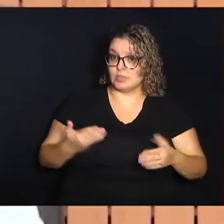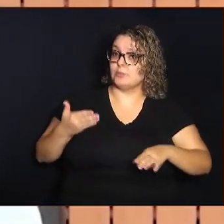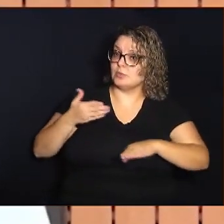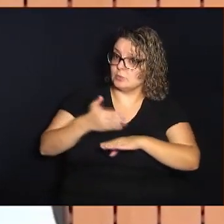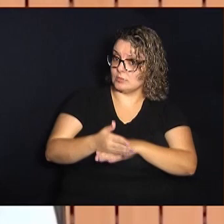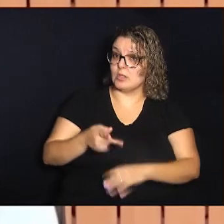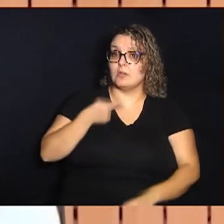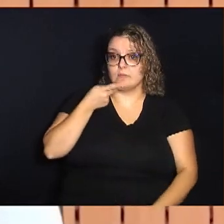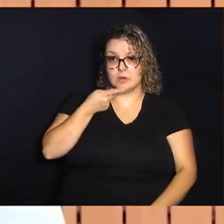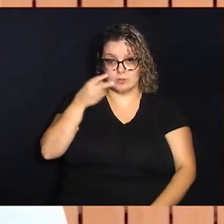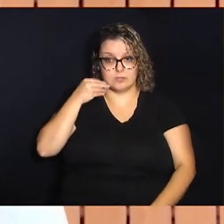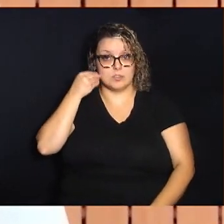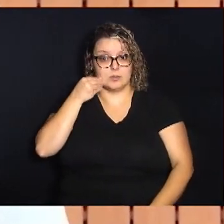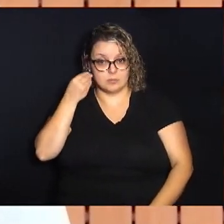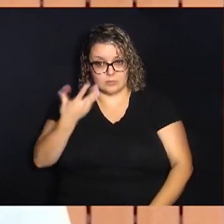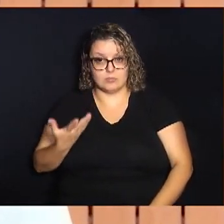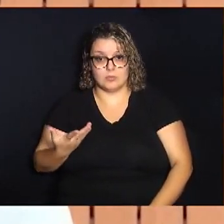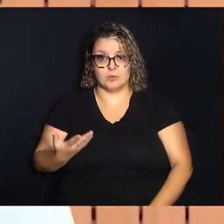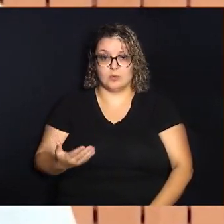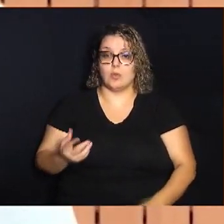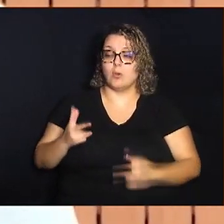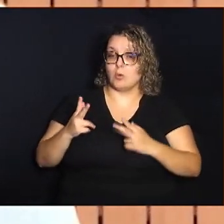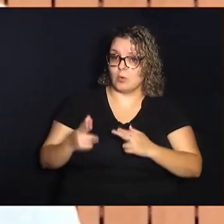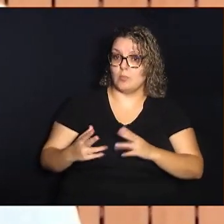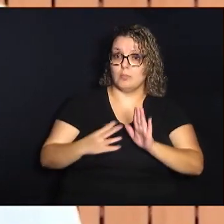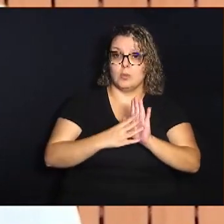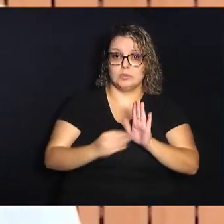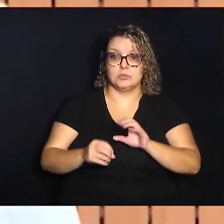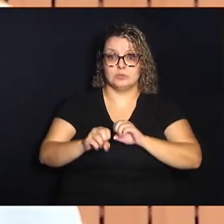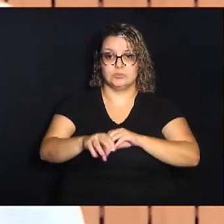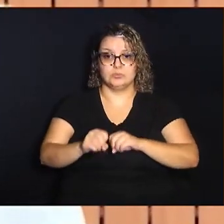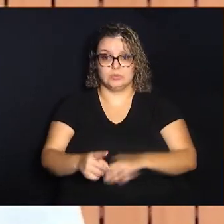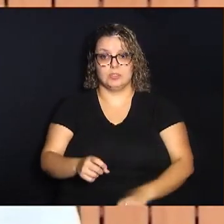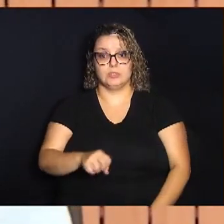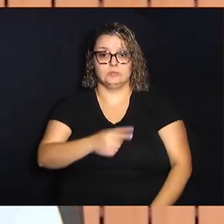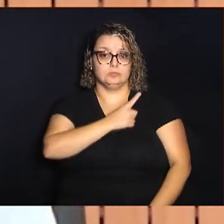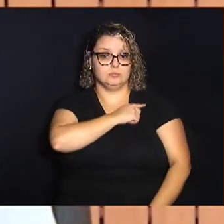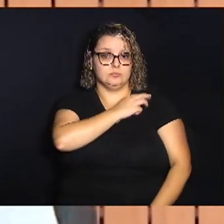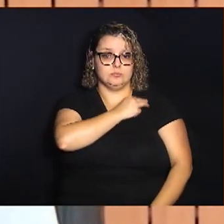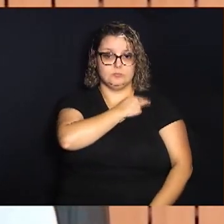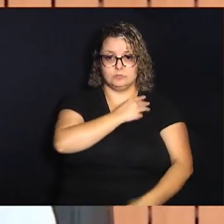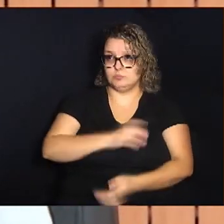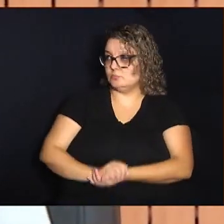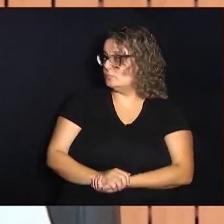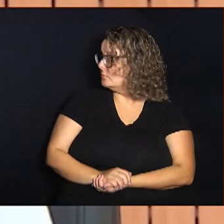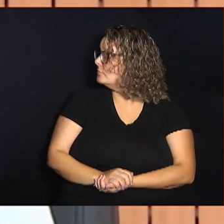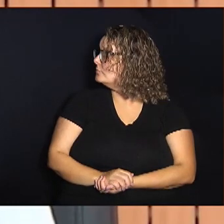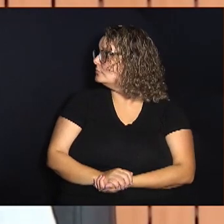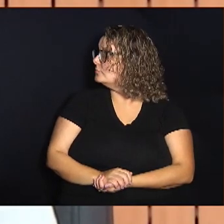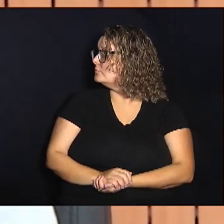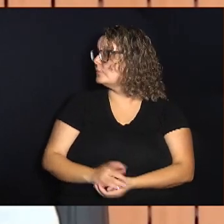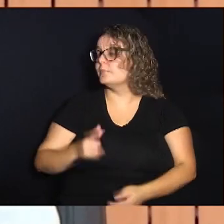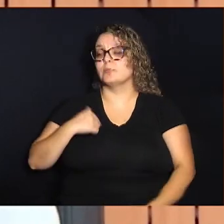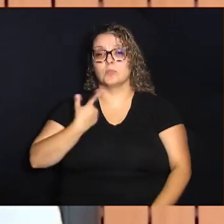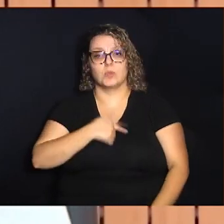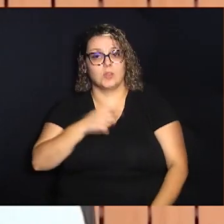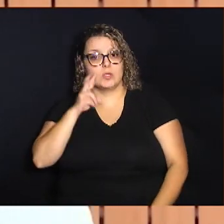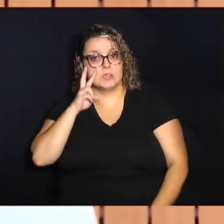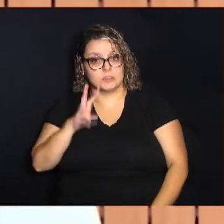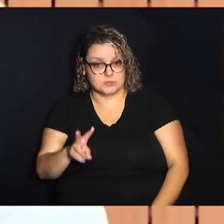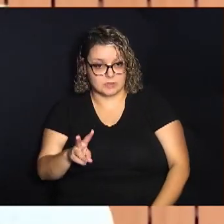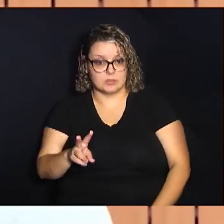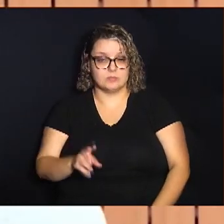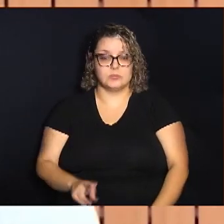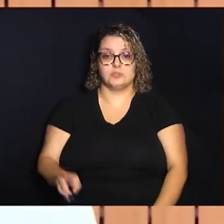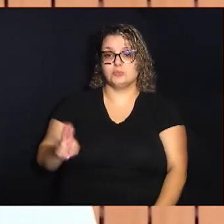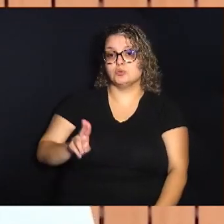sua experiência com o modelo atual de educação do ensino médio. A gente vê na implementação,